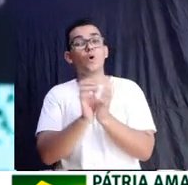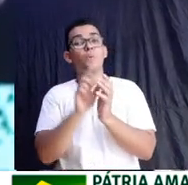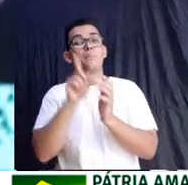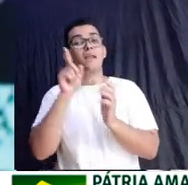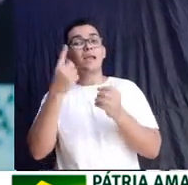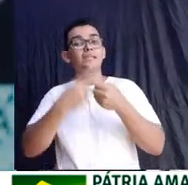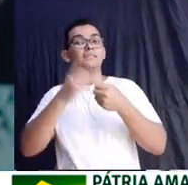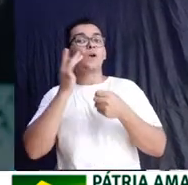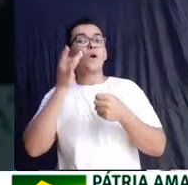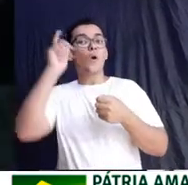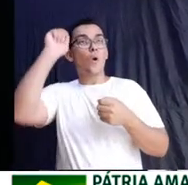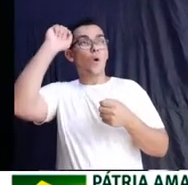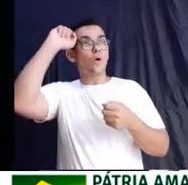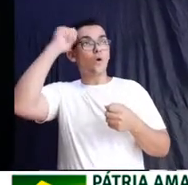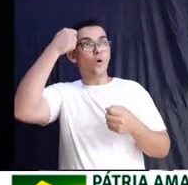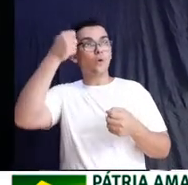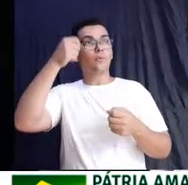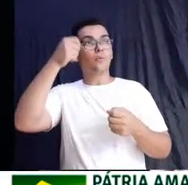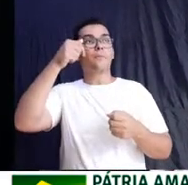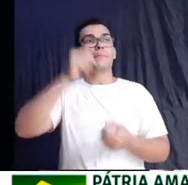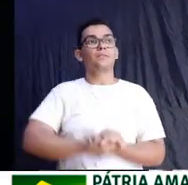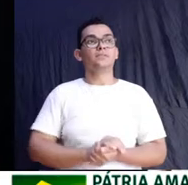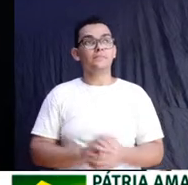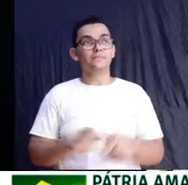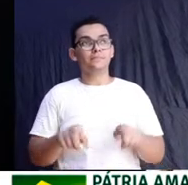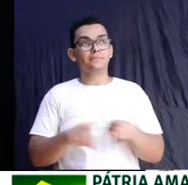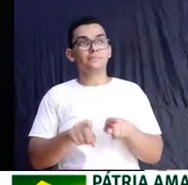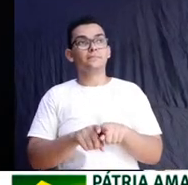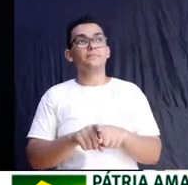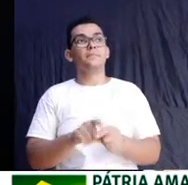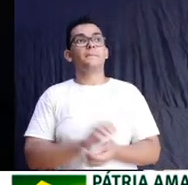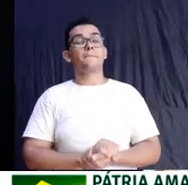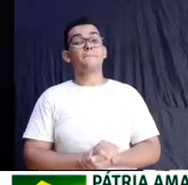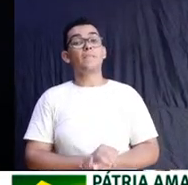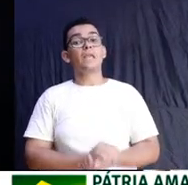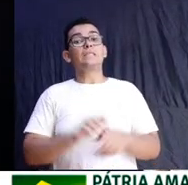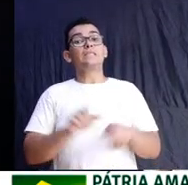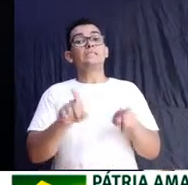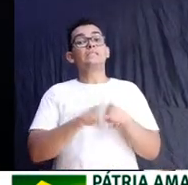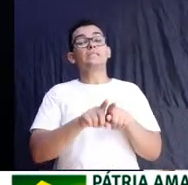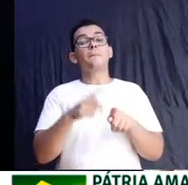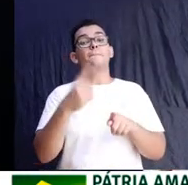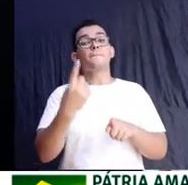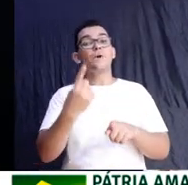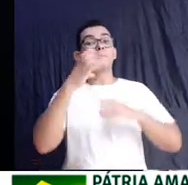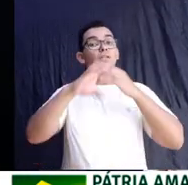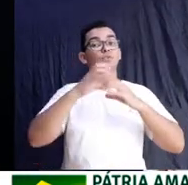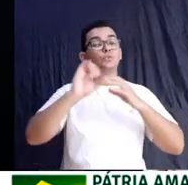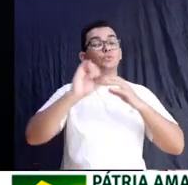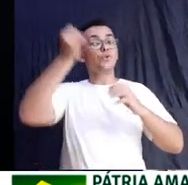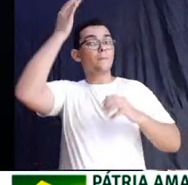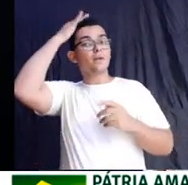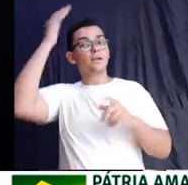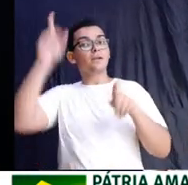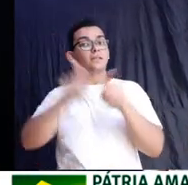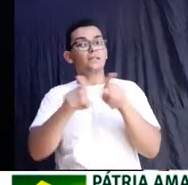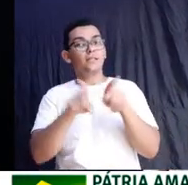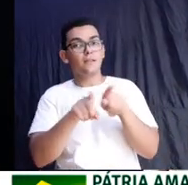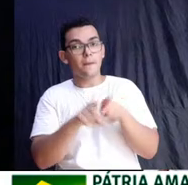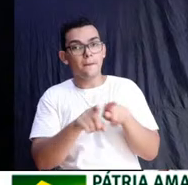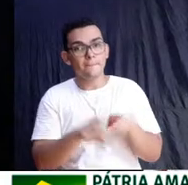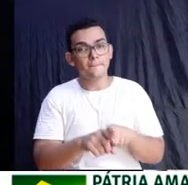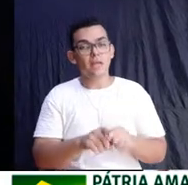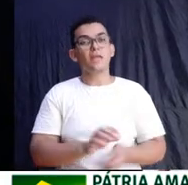Ouro Preto, aliás, tem a Andrômeda de Ouro Preto do Oeste, a cantora aqui do nosso estado também, de Rondônia. A banda Filho